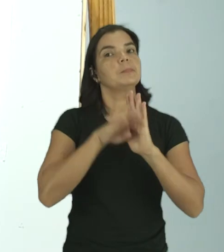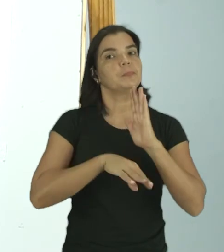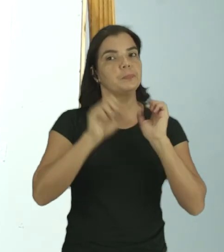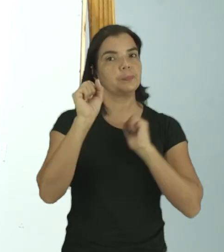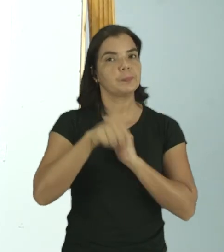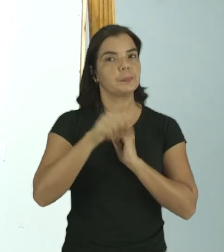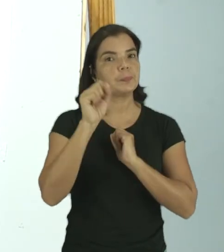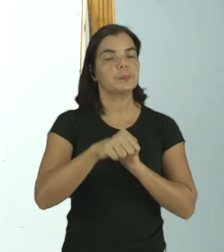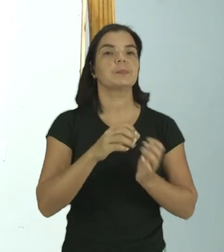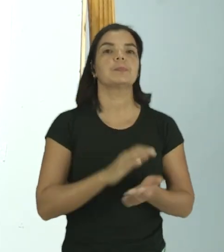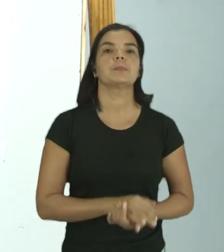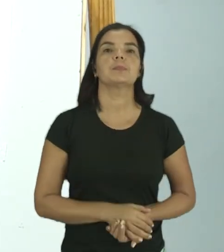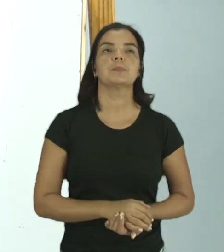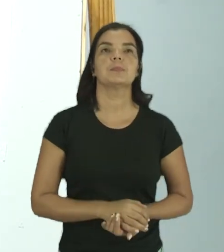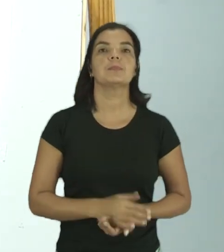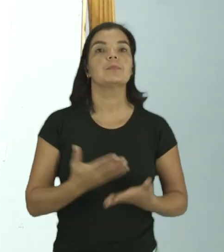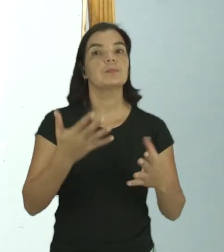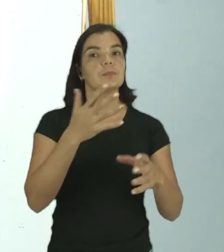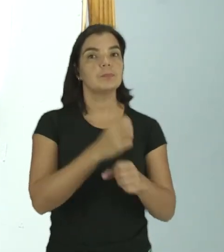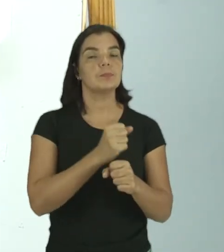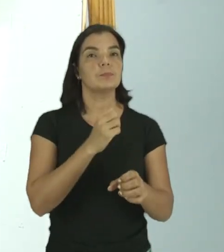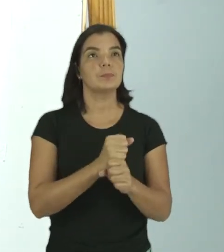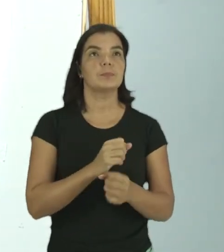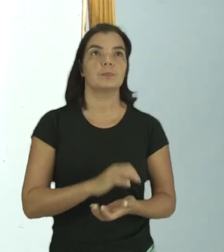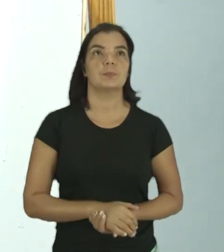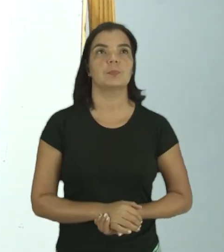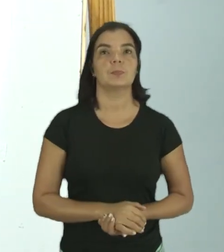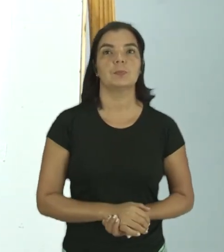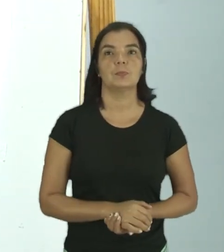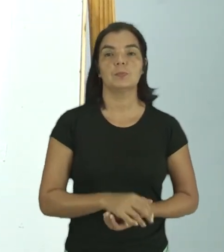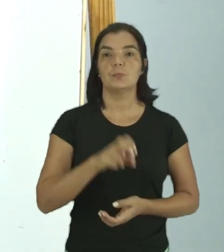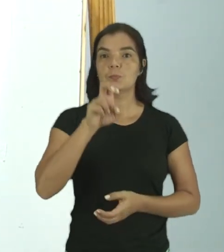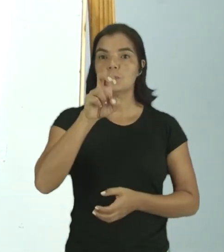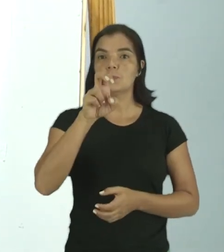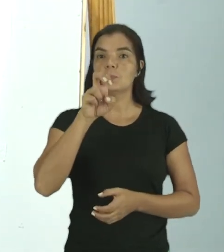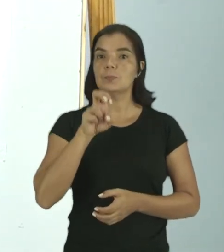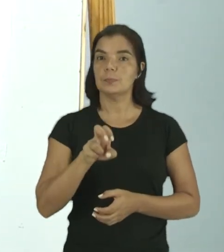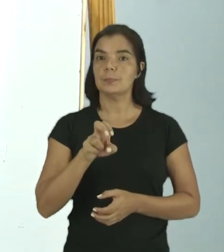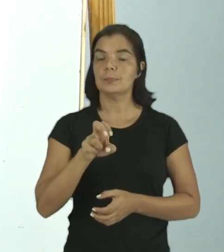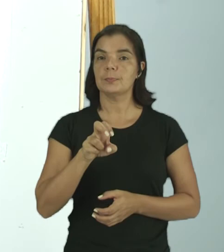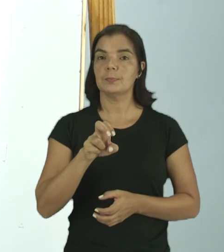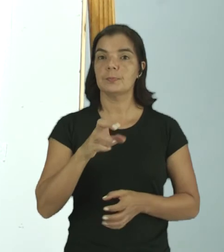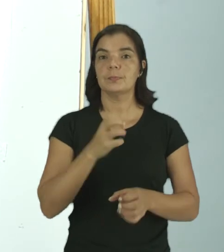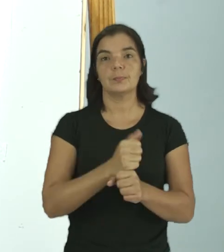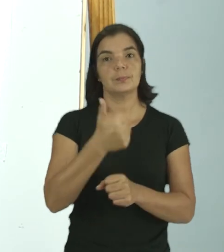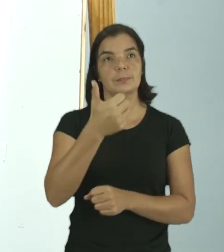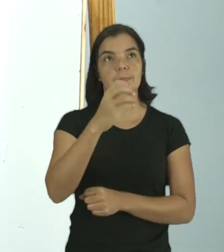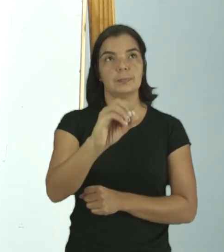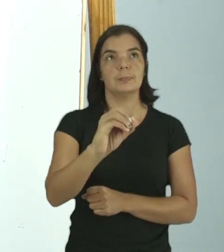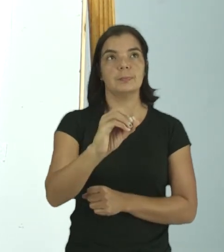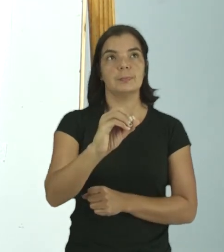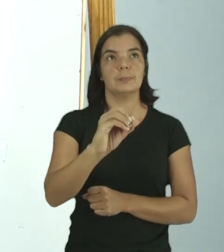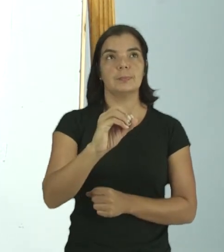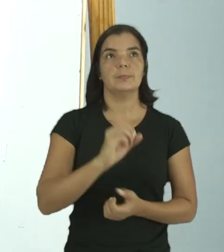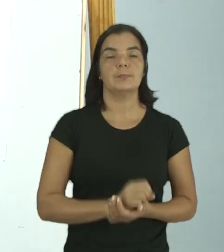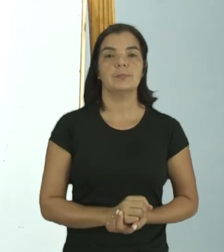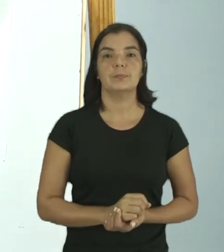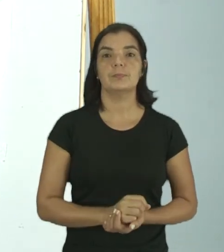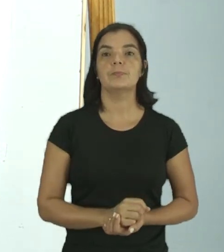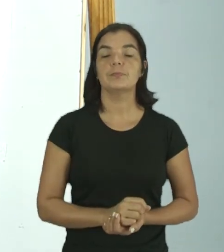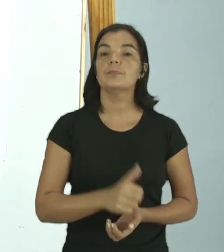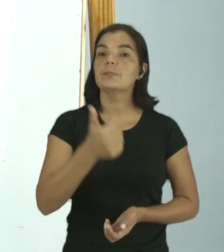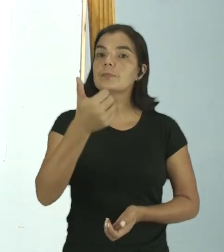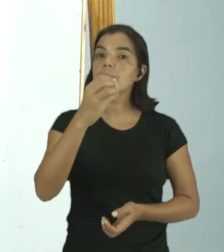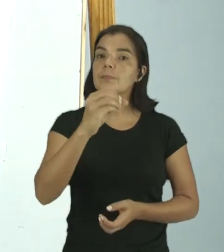e vou colocar o símbolo E aí eu vou adicionar cinco mais cinco eu vou ter o número 10